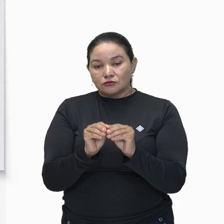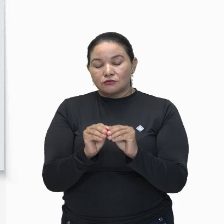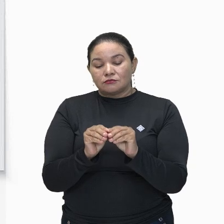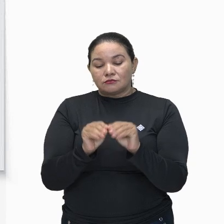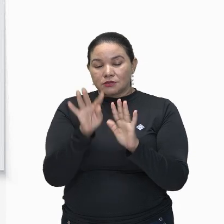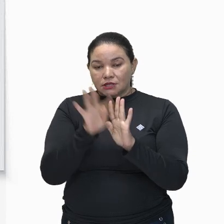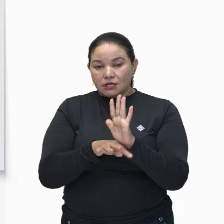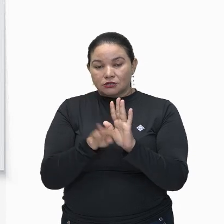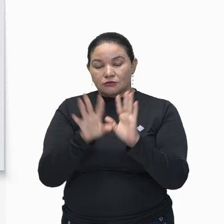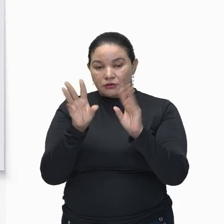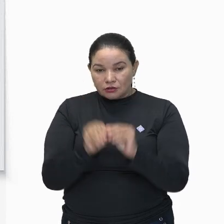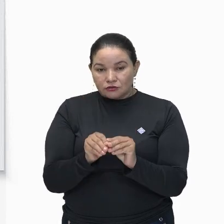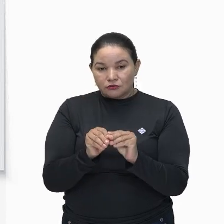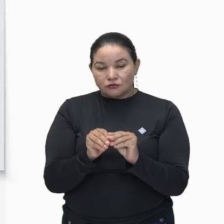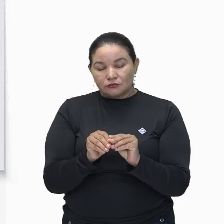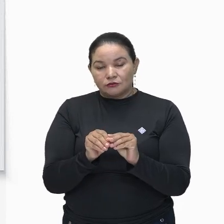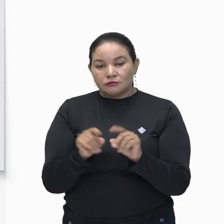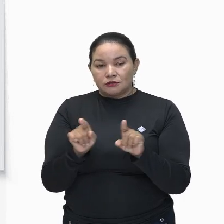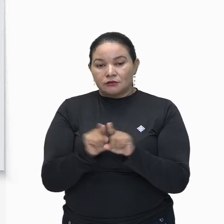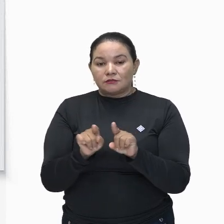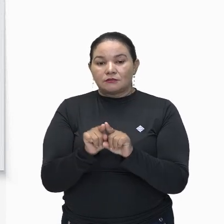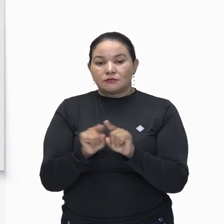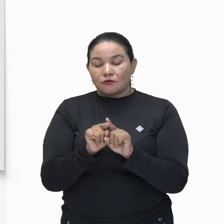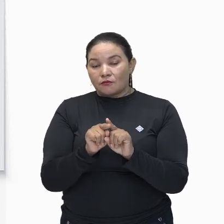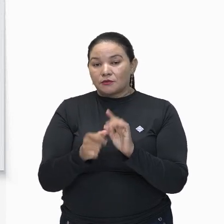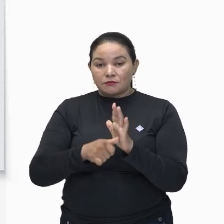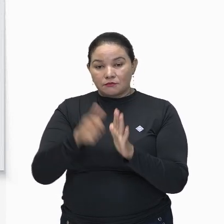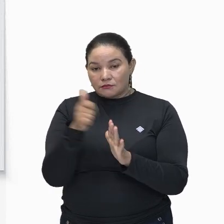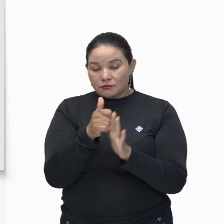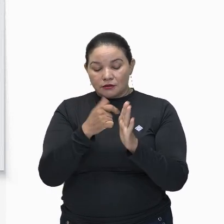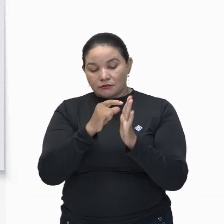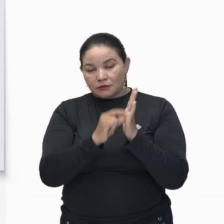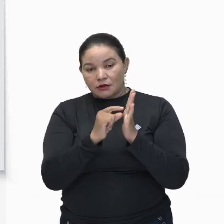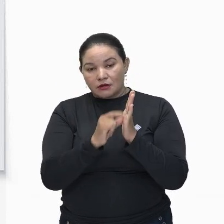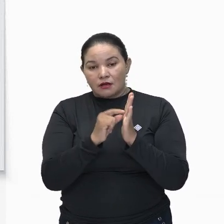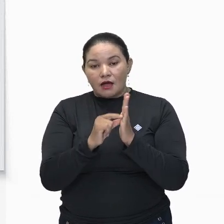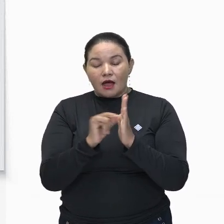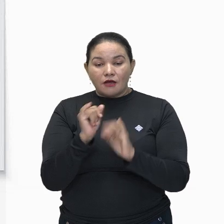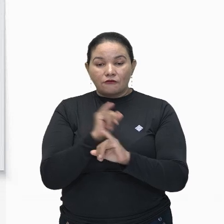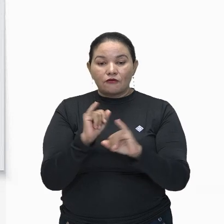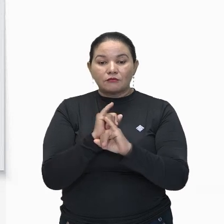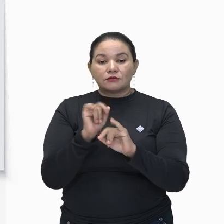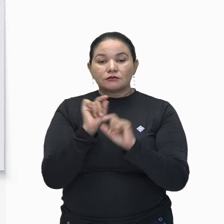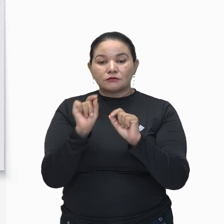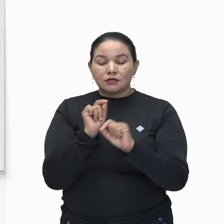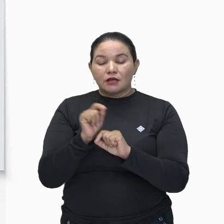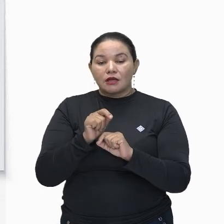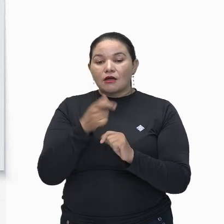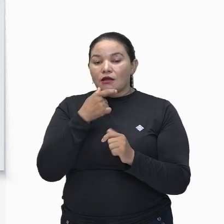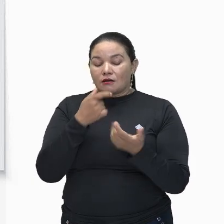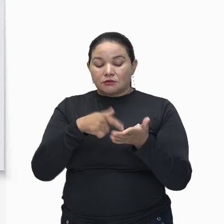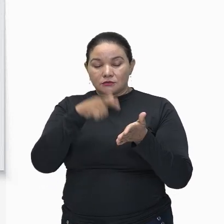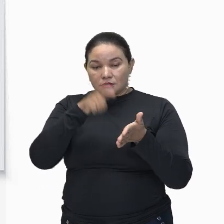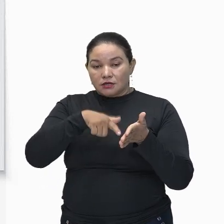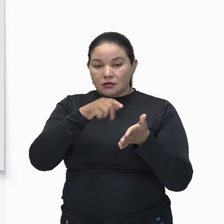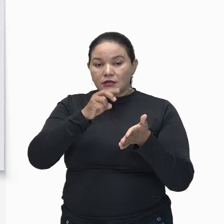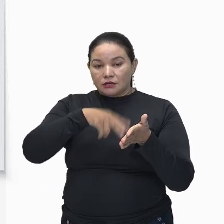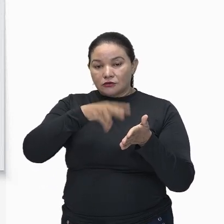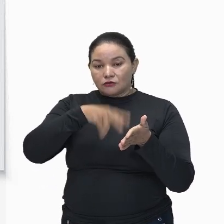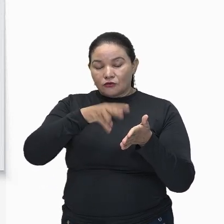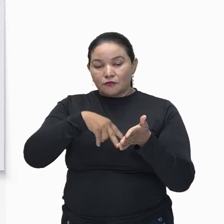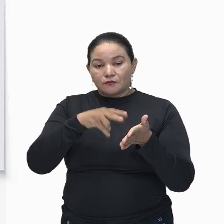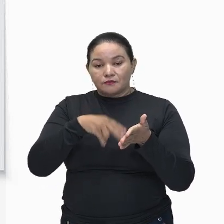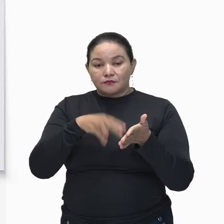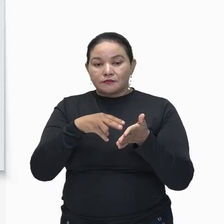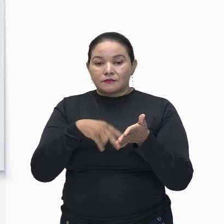texto colocado no seu primeiro parágrafo, situando o leitor sobre o que ele vai ler e seguir. As informações são